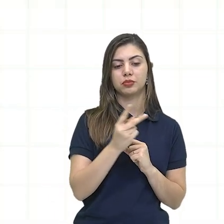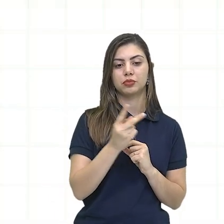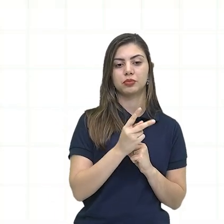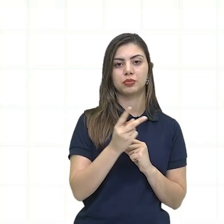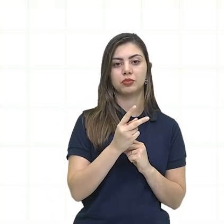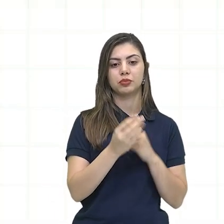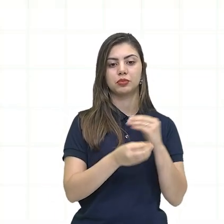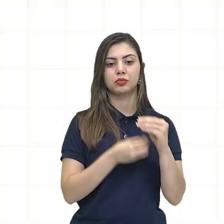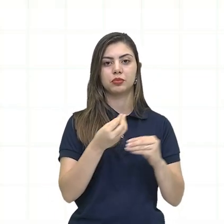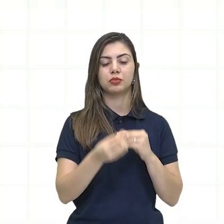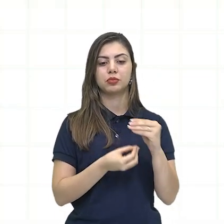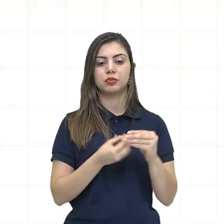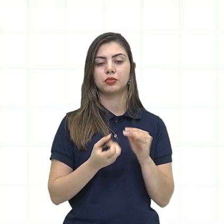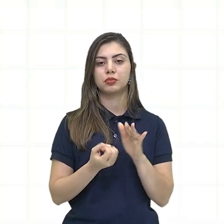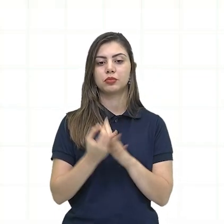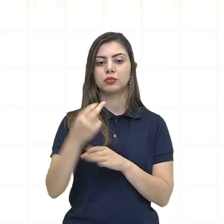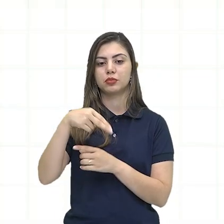formando